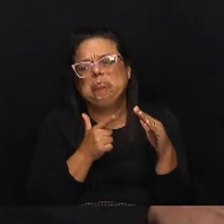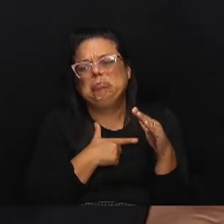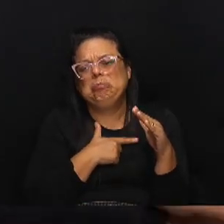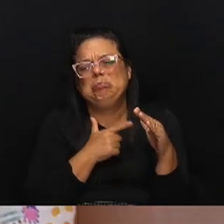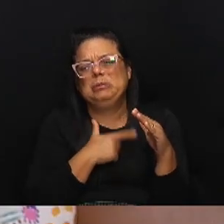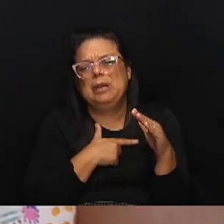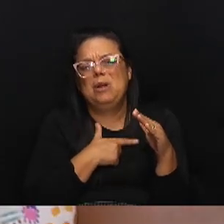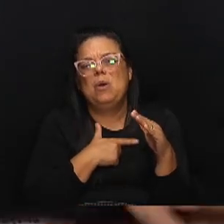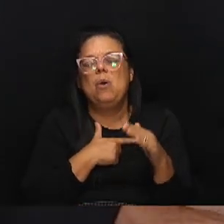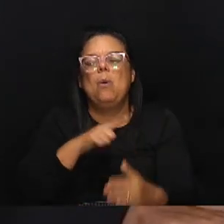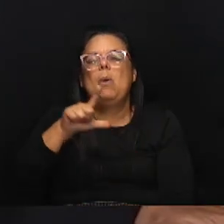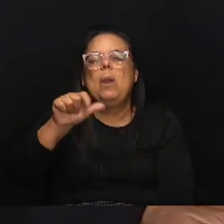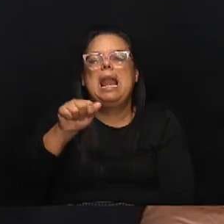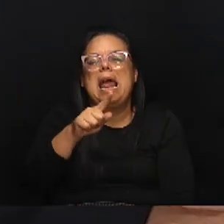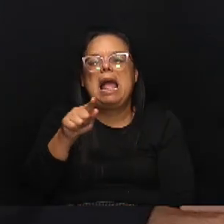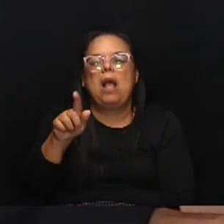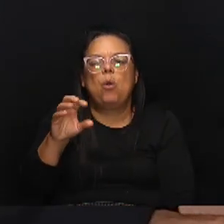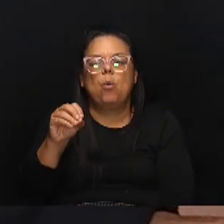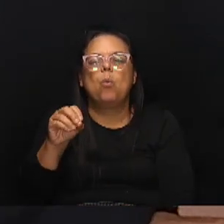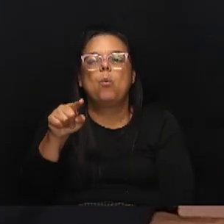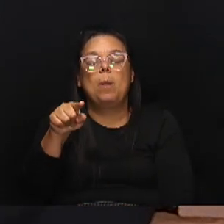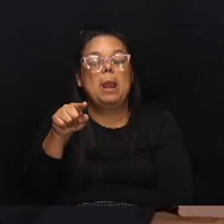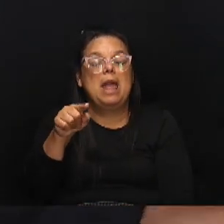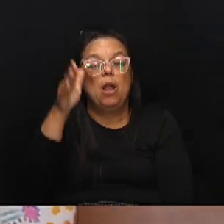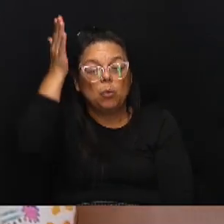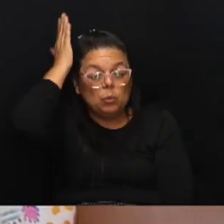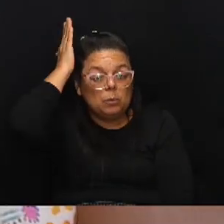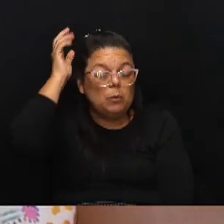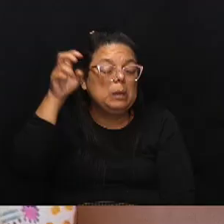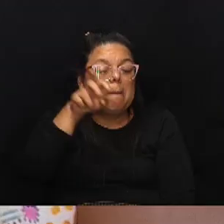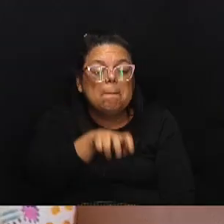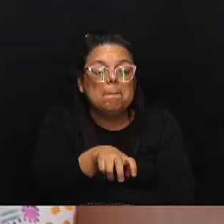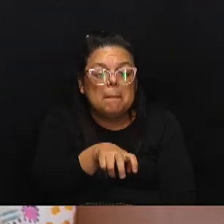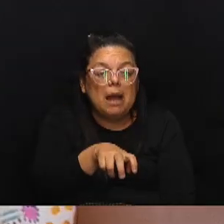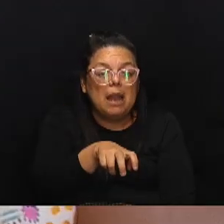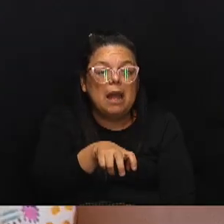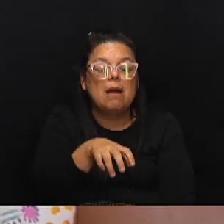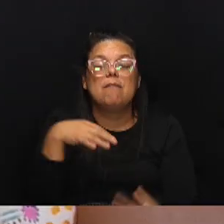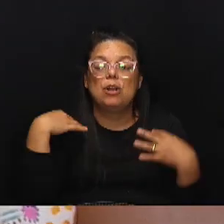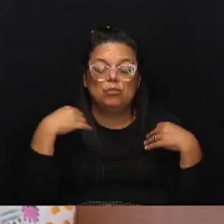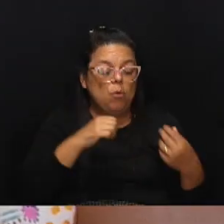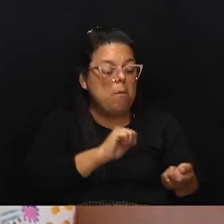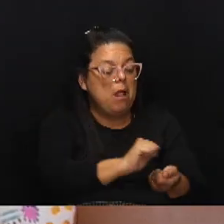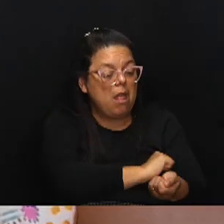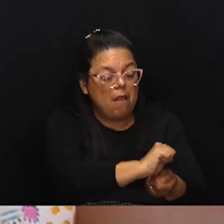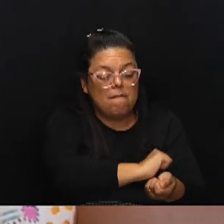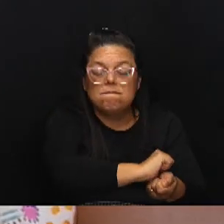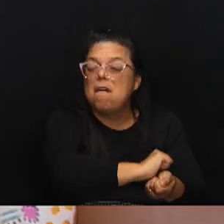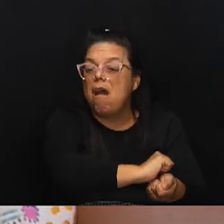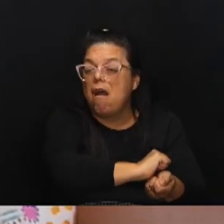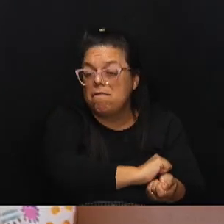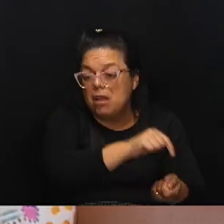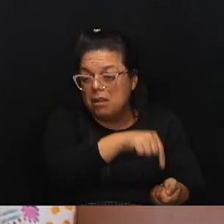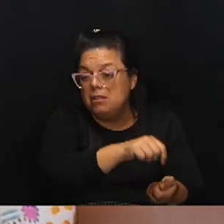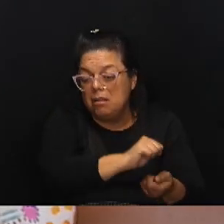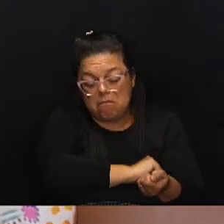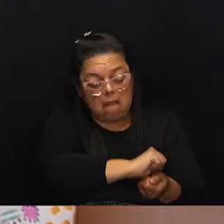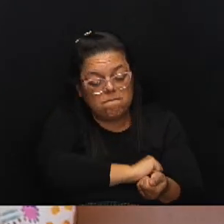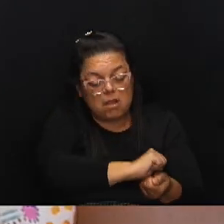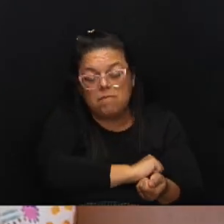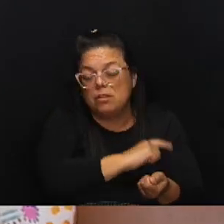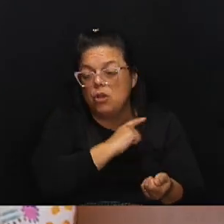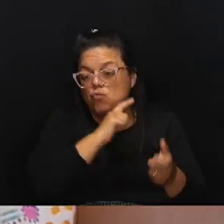Santa Cruz era onde que eles paravam com os burrinhos, e aí lavavam as roupas, provavelmente ali tinha um lugar de lavagem, você tem